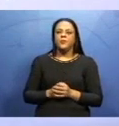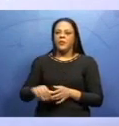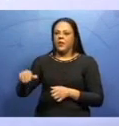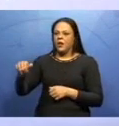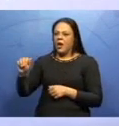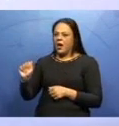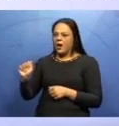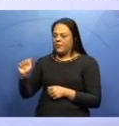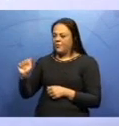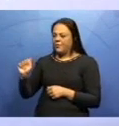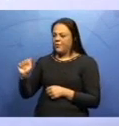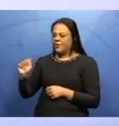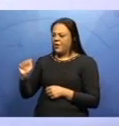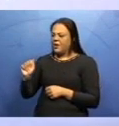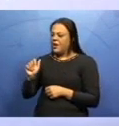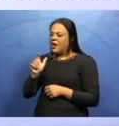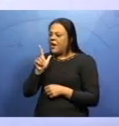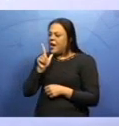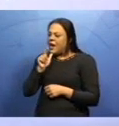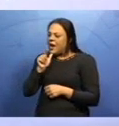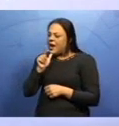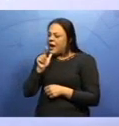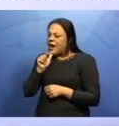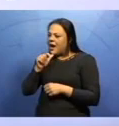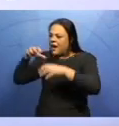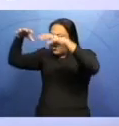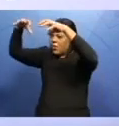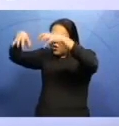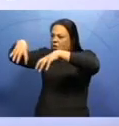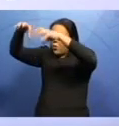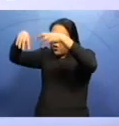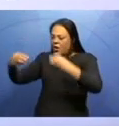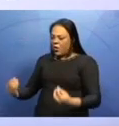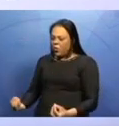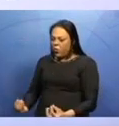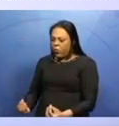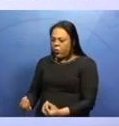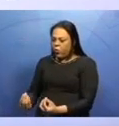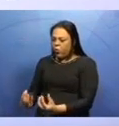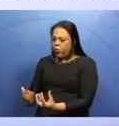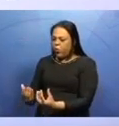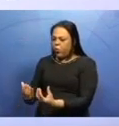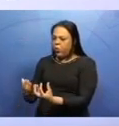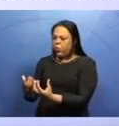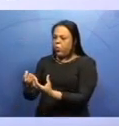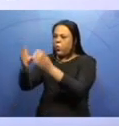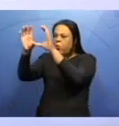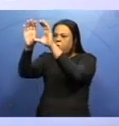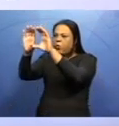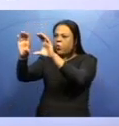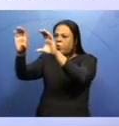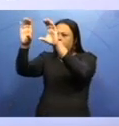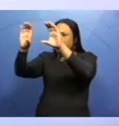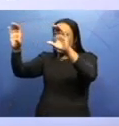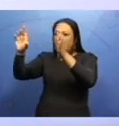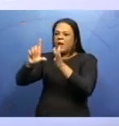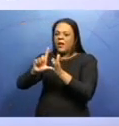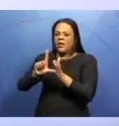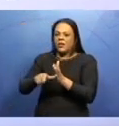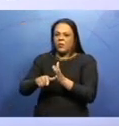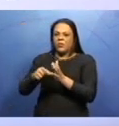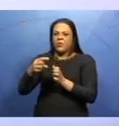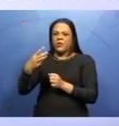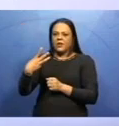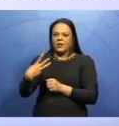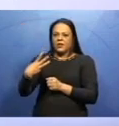A água evapora e vai para um reservatório de água no céu após 3 noites de lua